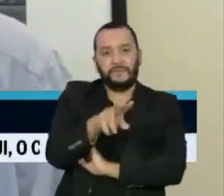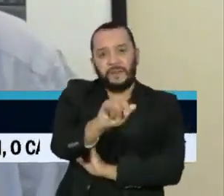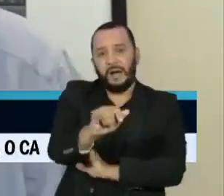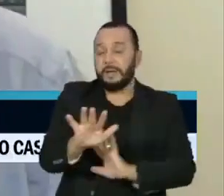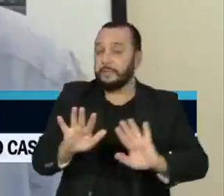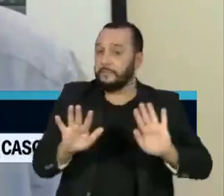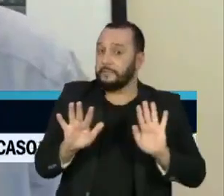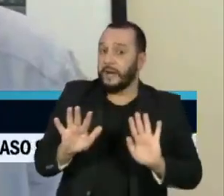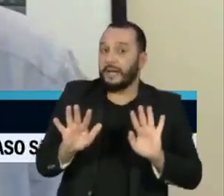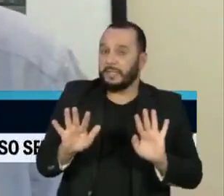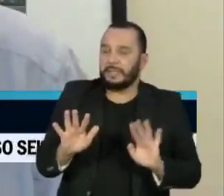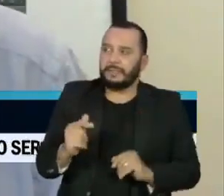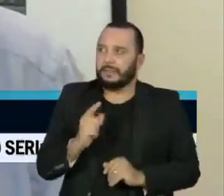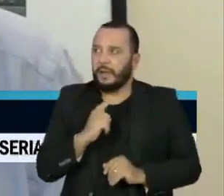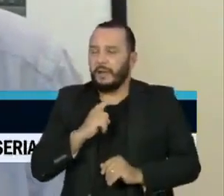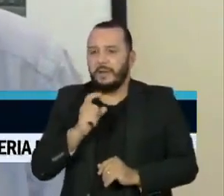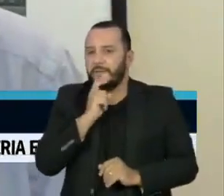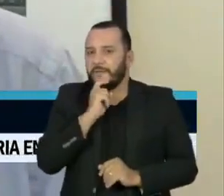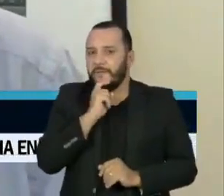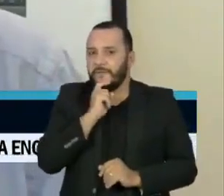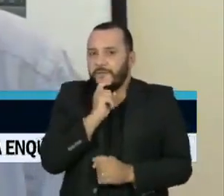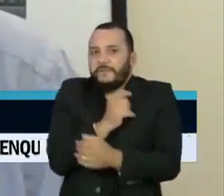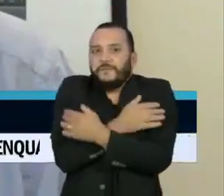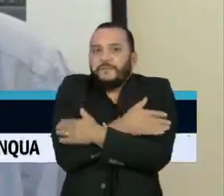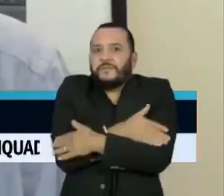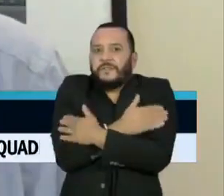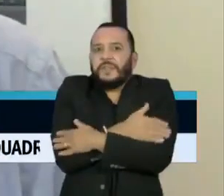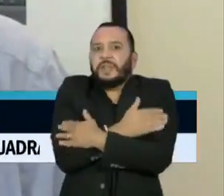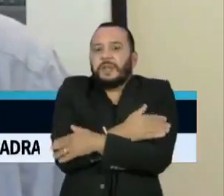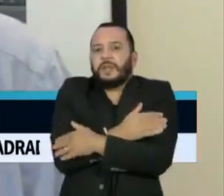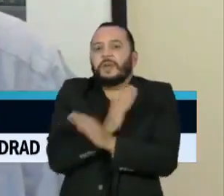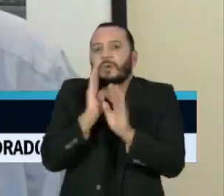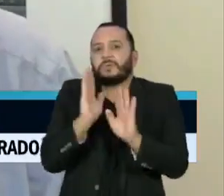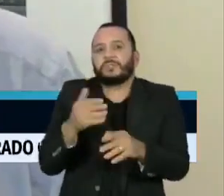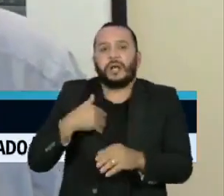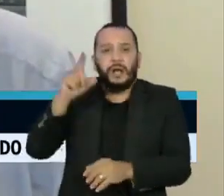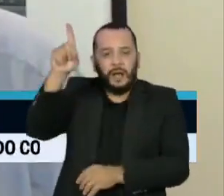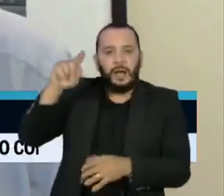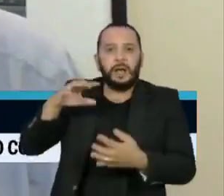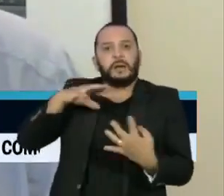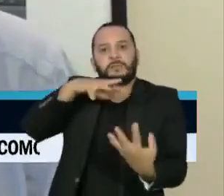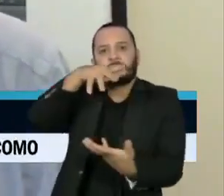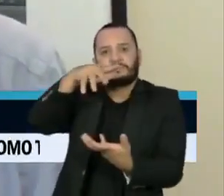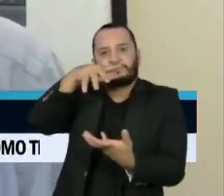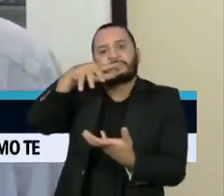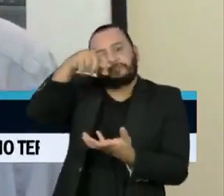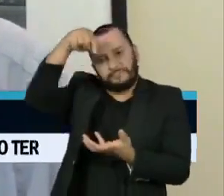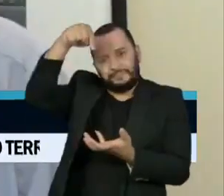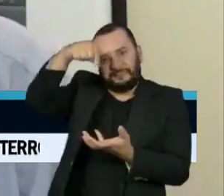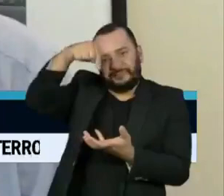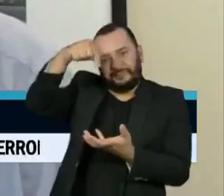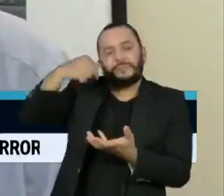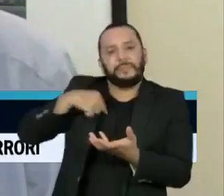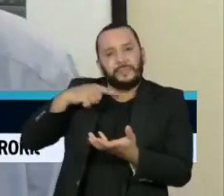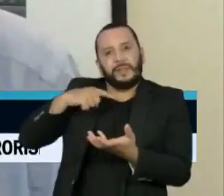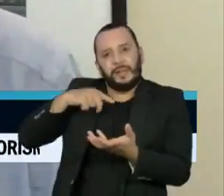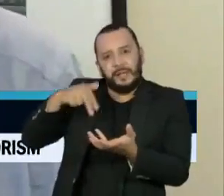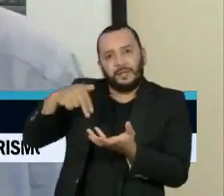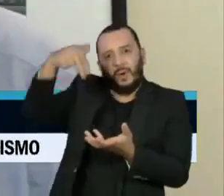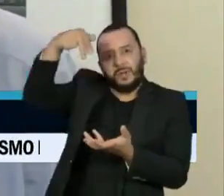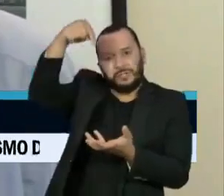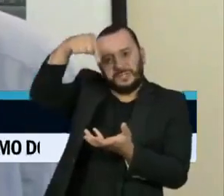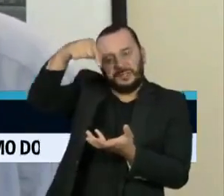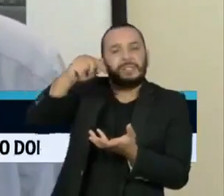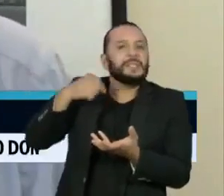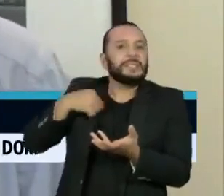uma diversidade climática muito forte no hemisfério norte, os Estados Unidos tudo congelando, principalmente no Texas, né? Que é o estado